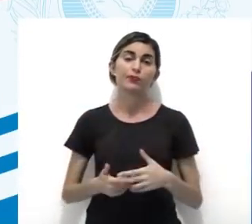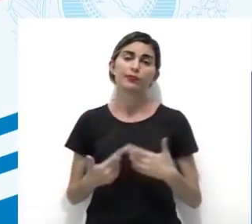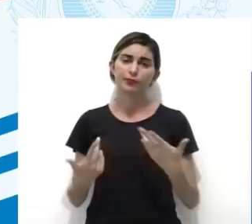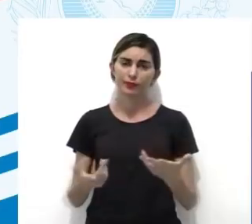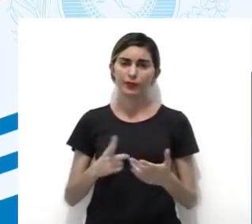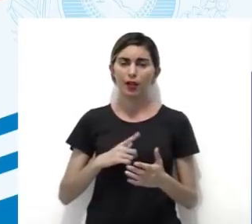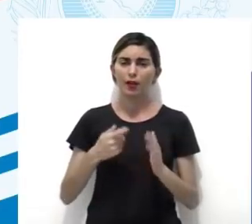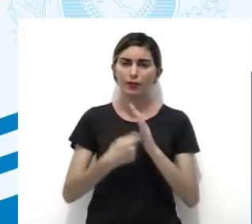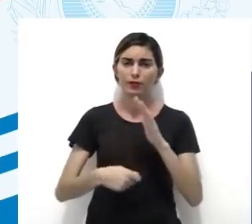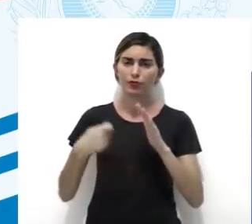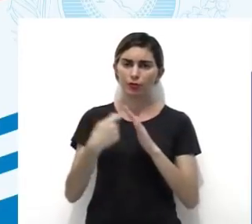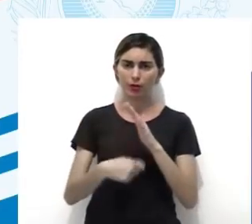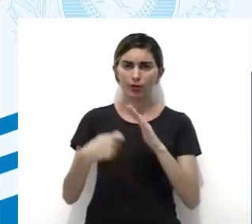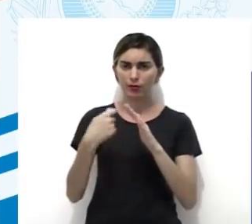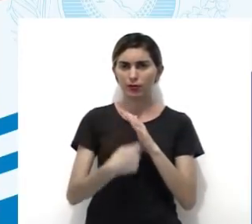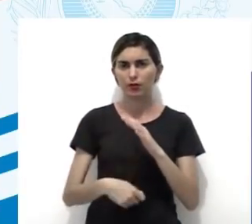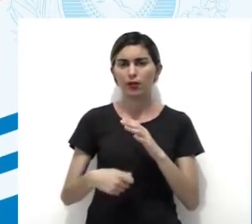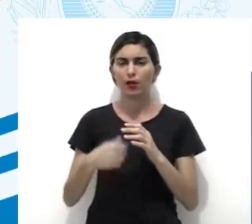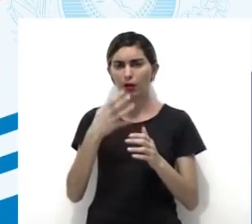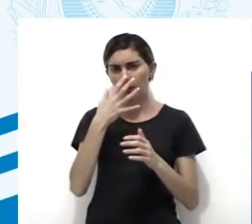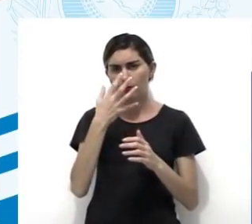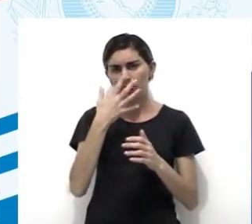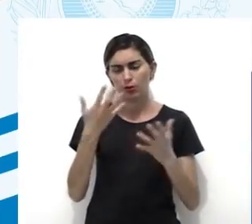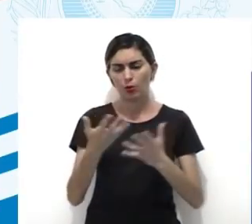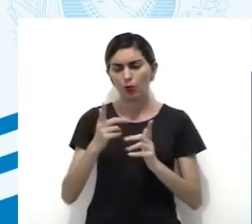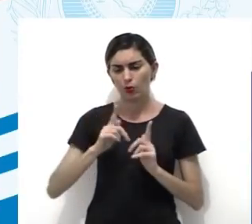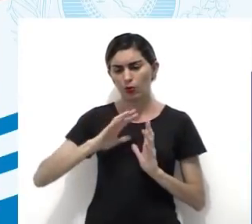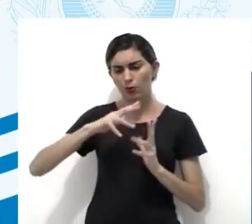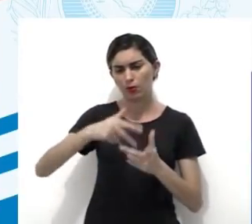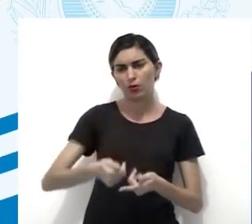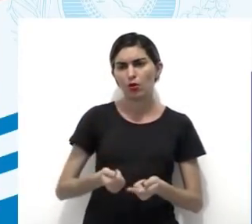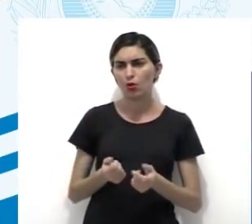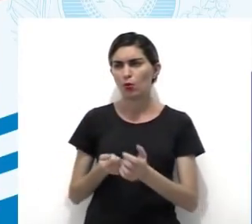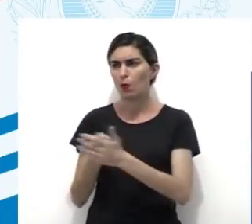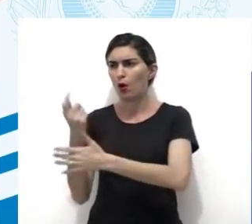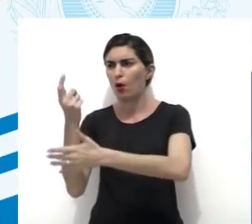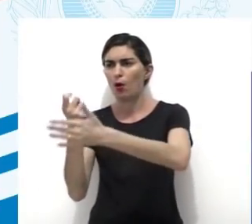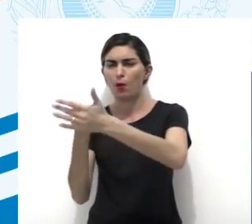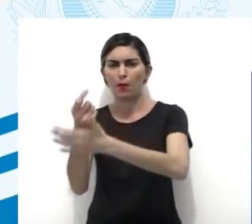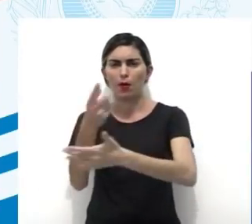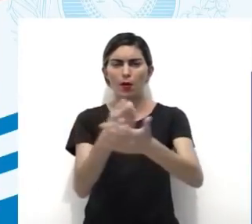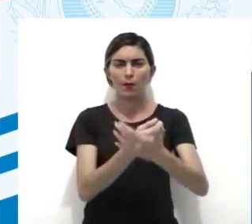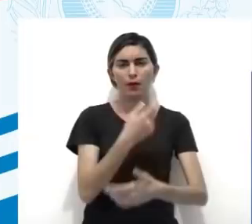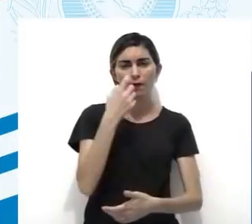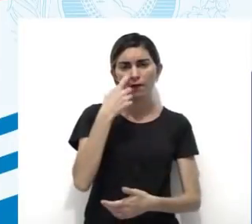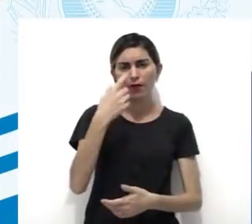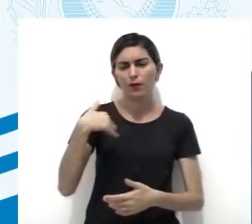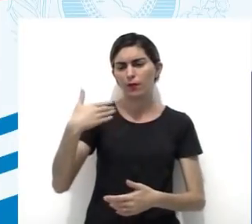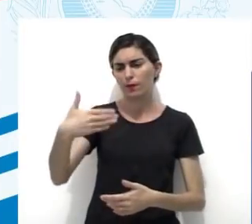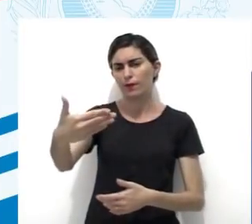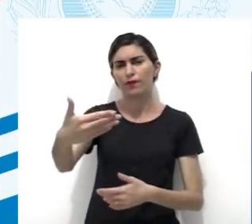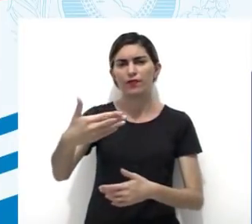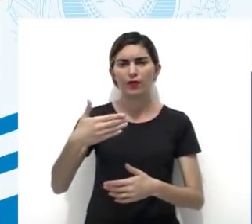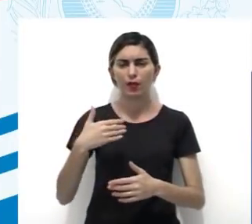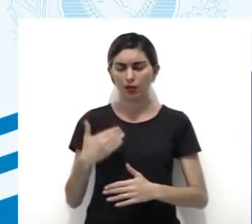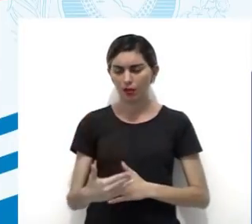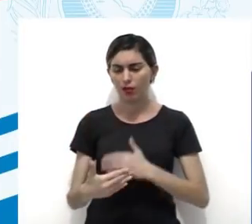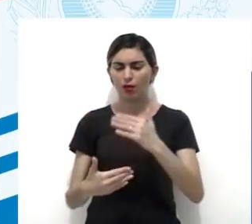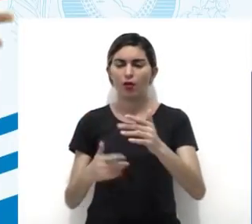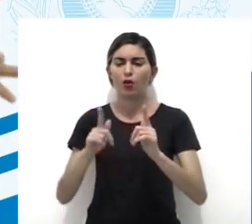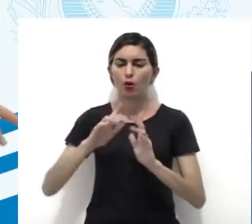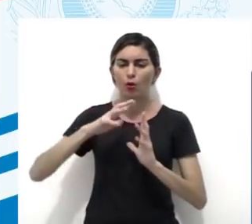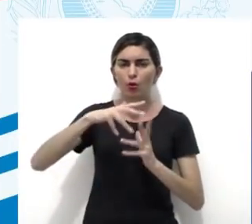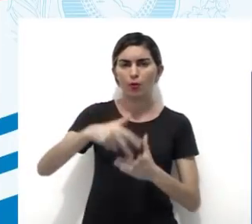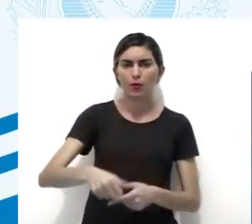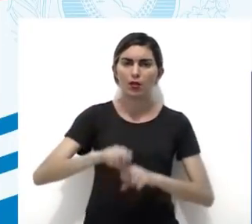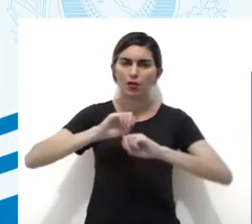como resistências. Assistimos hoje à globalização do consumo, mas vemos caminhar a passos lentos a globalização